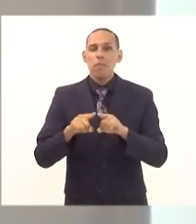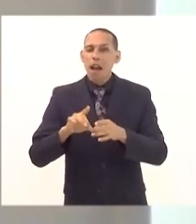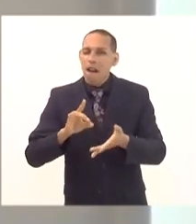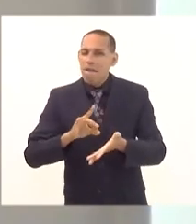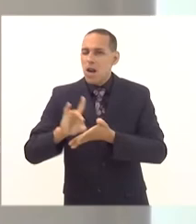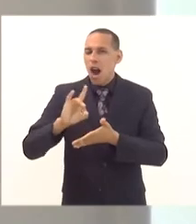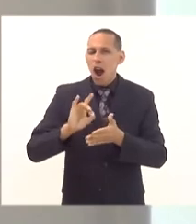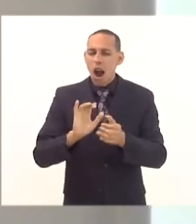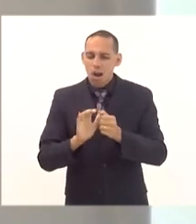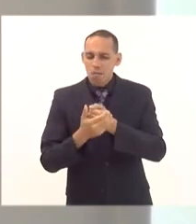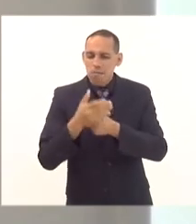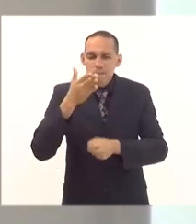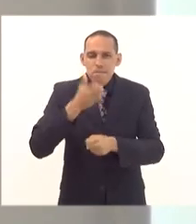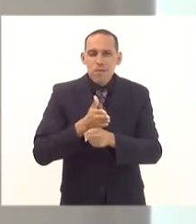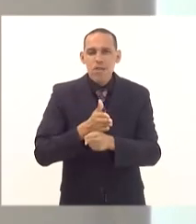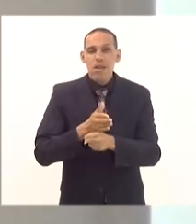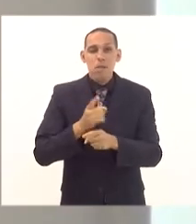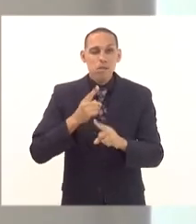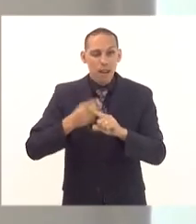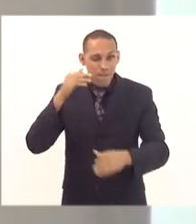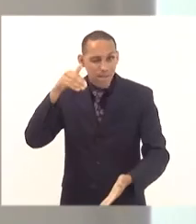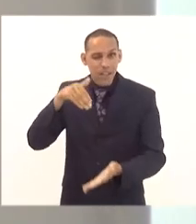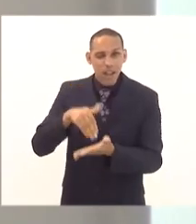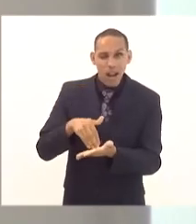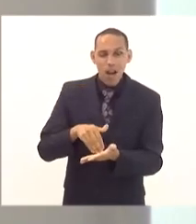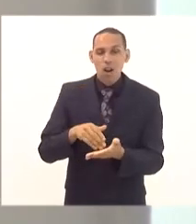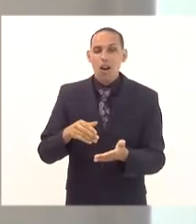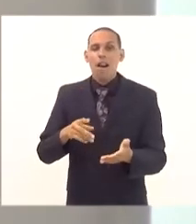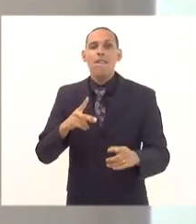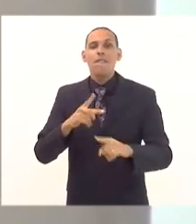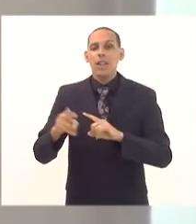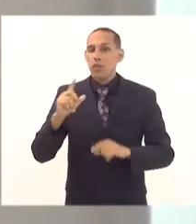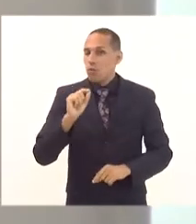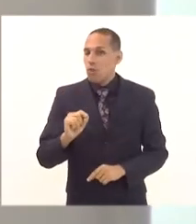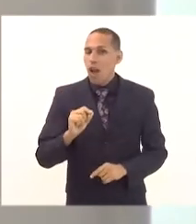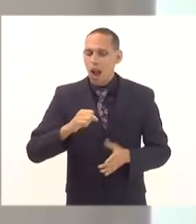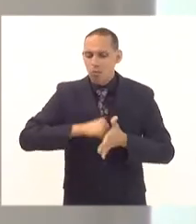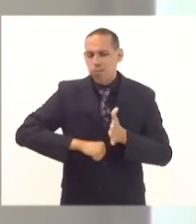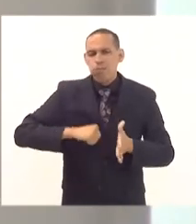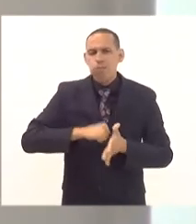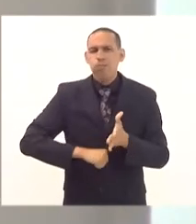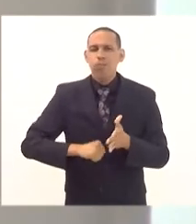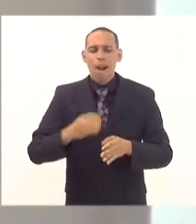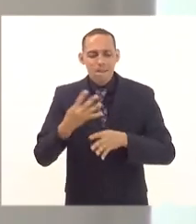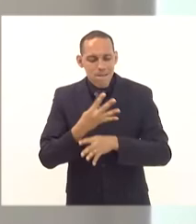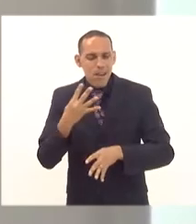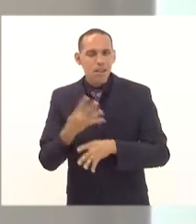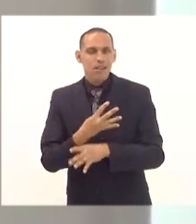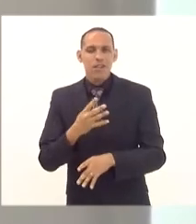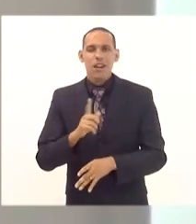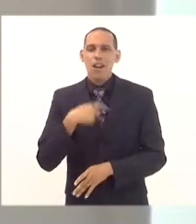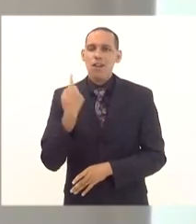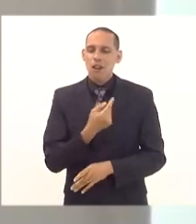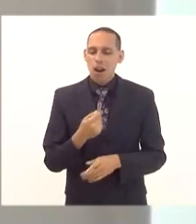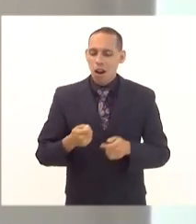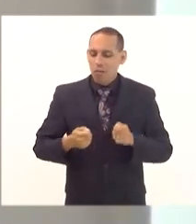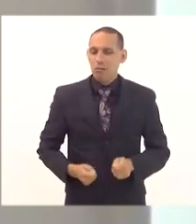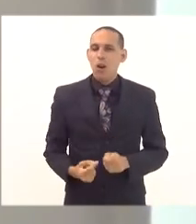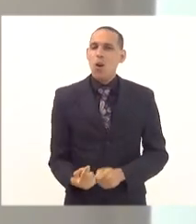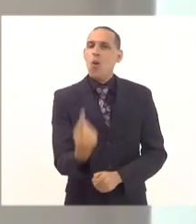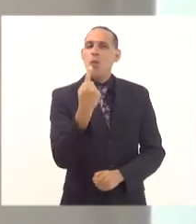impedir o fascismo porque o que Vencerá no fim é a luta é a resistência e é a nossa unidade